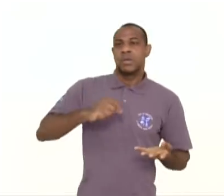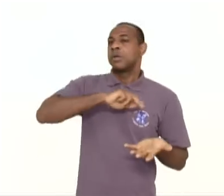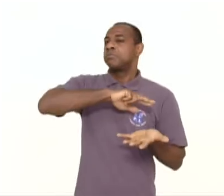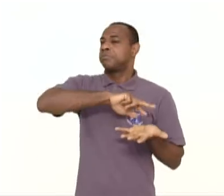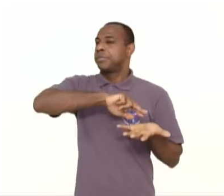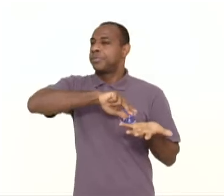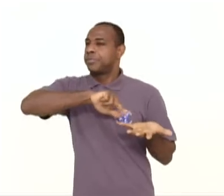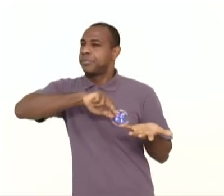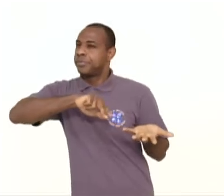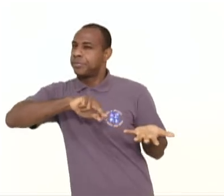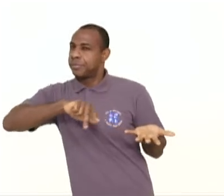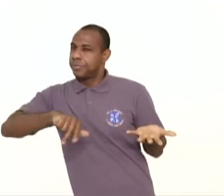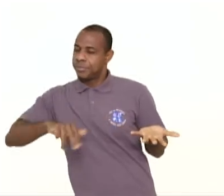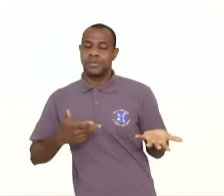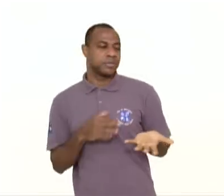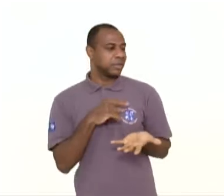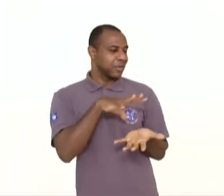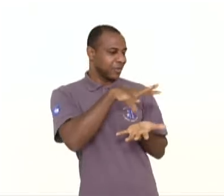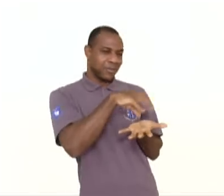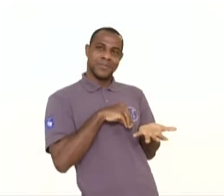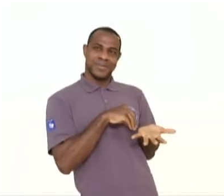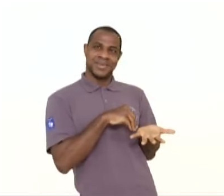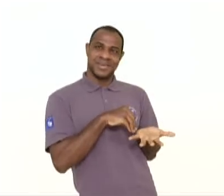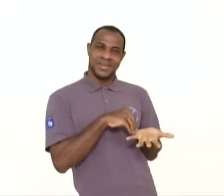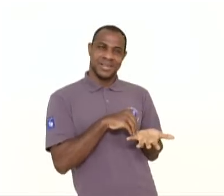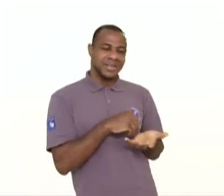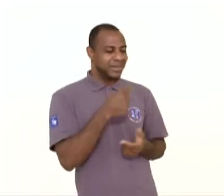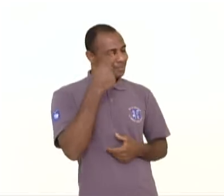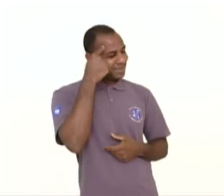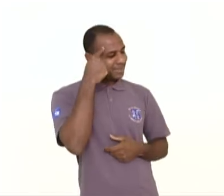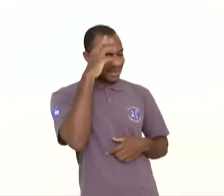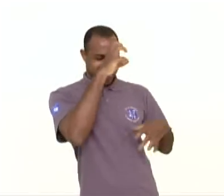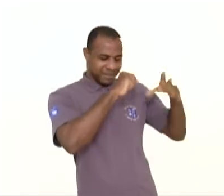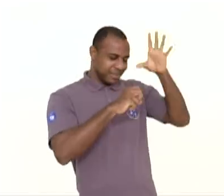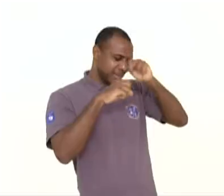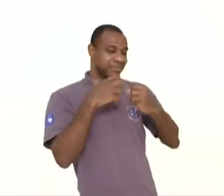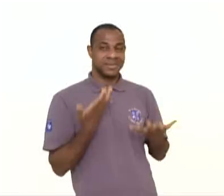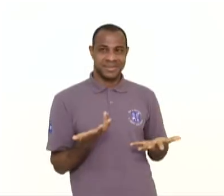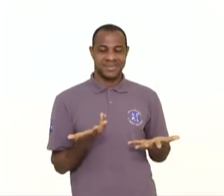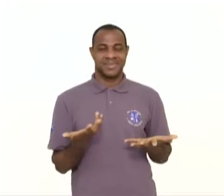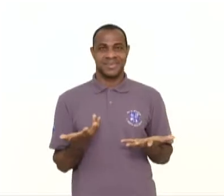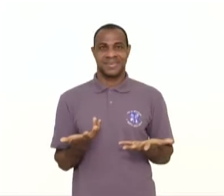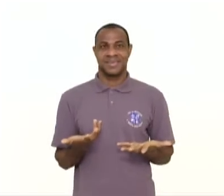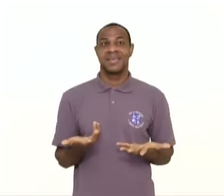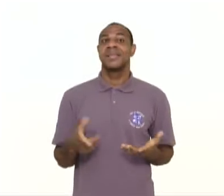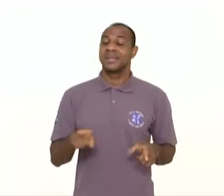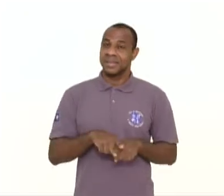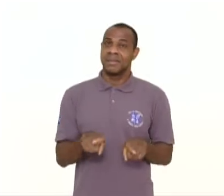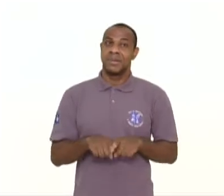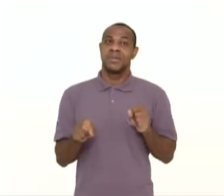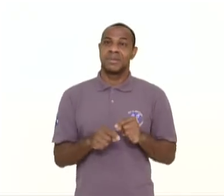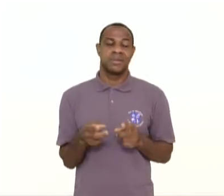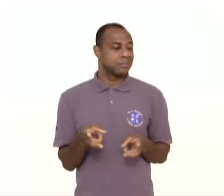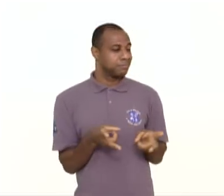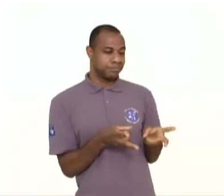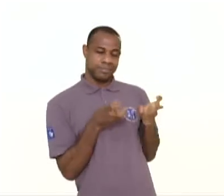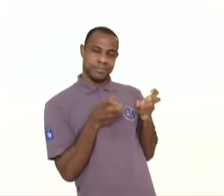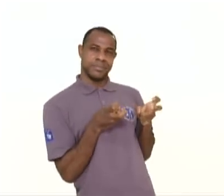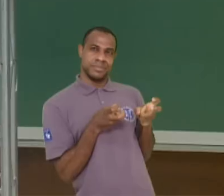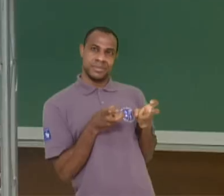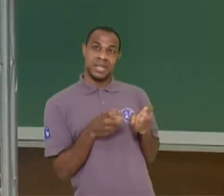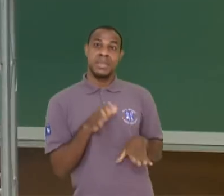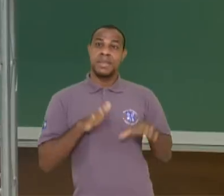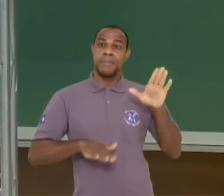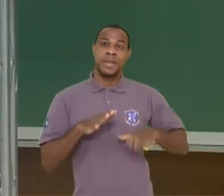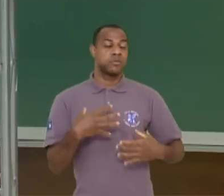vários estilos, né? Então, a imitação também é considerada uma forma de aprendizagem, né? Então, dependendo da maneira